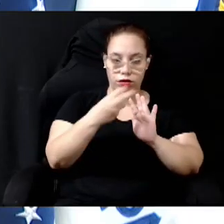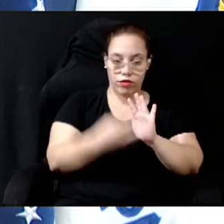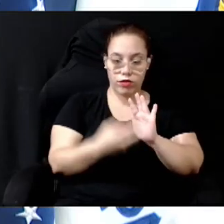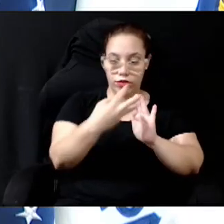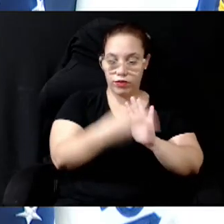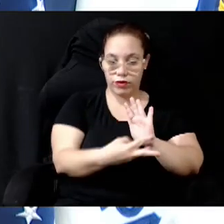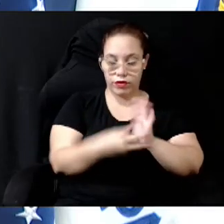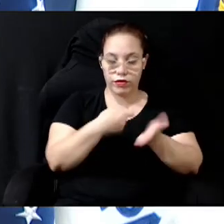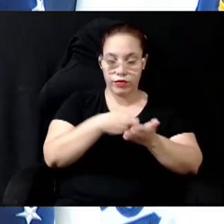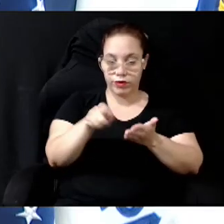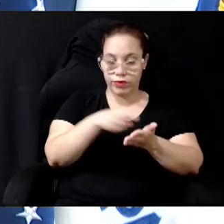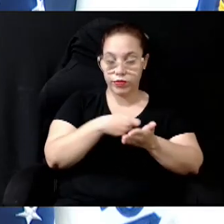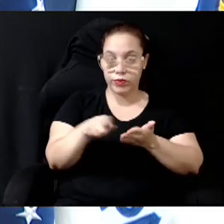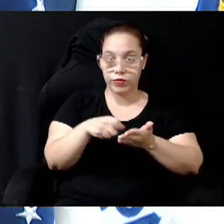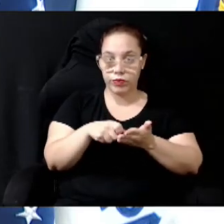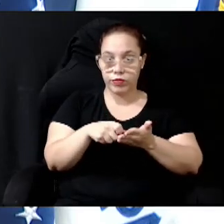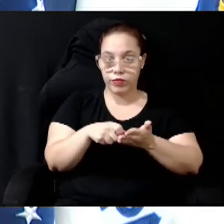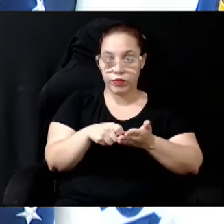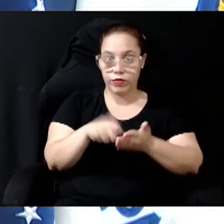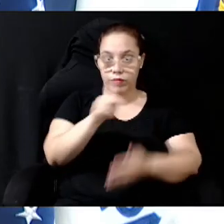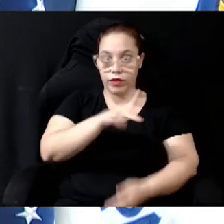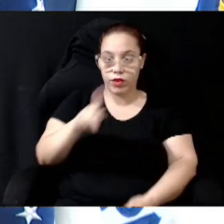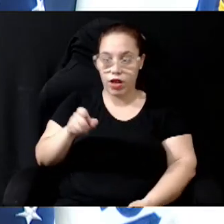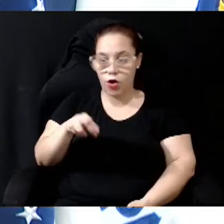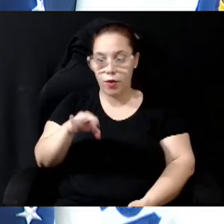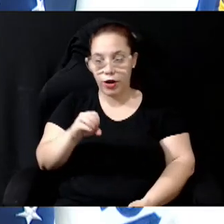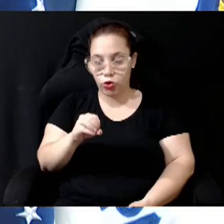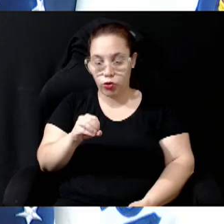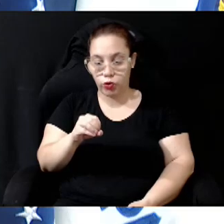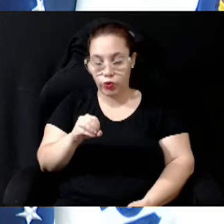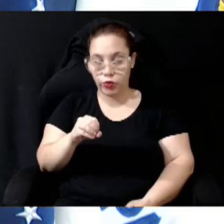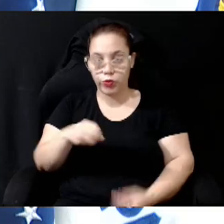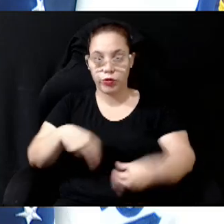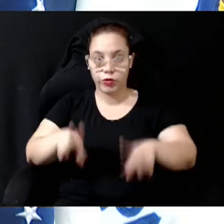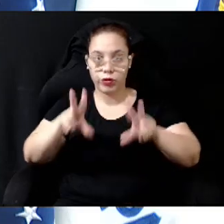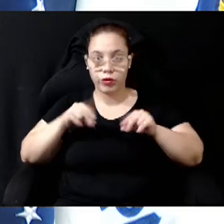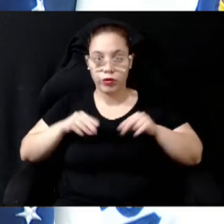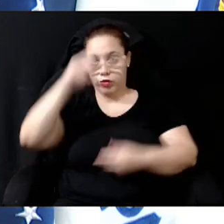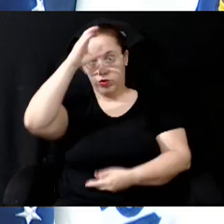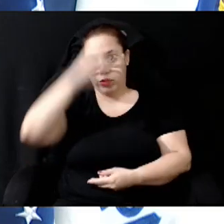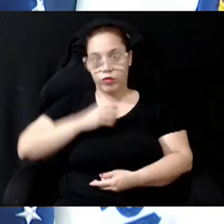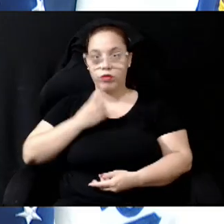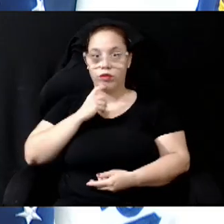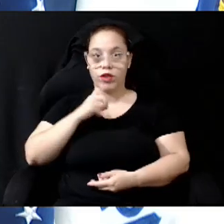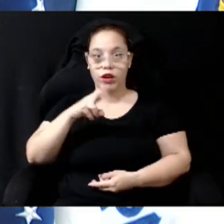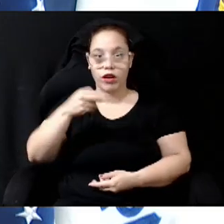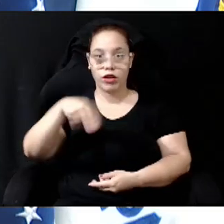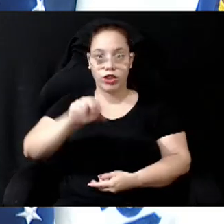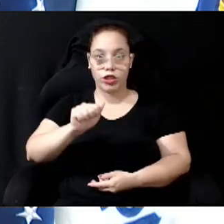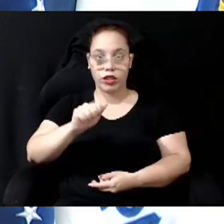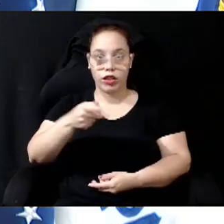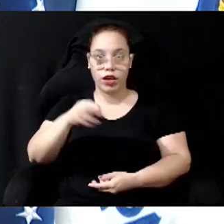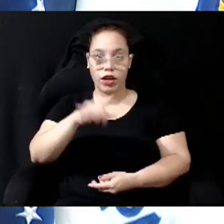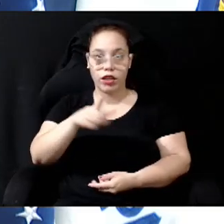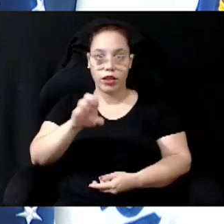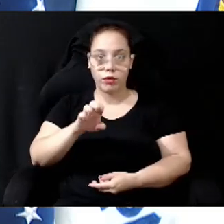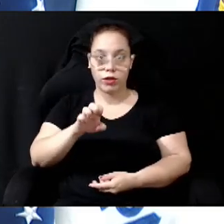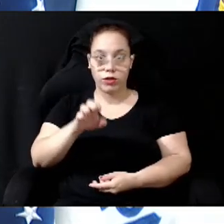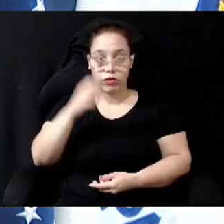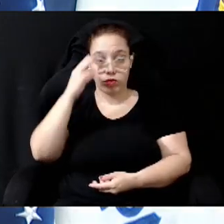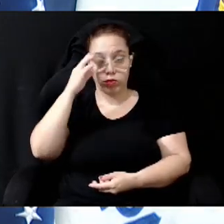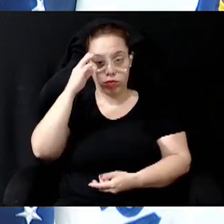autoria do senhor professor Alberto, que concede título de cidadã campineira a Regina Elizabeth de Araújo Guimarães.